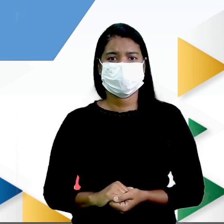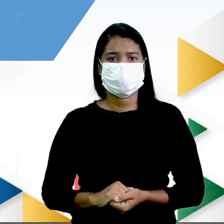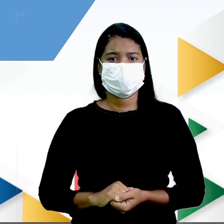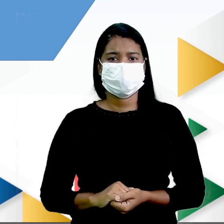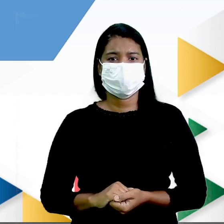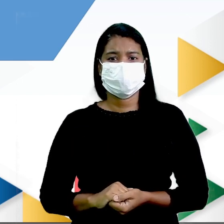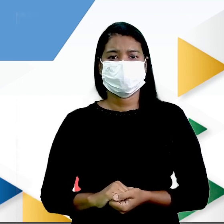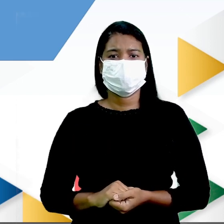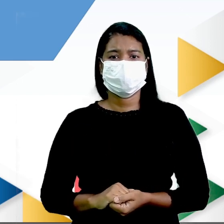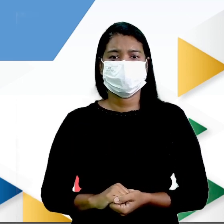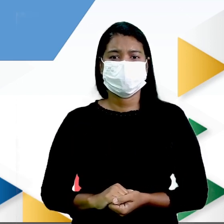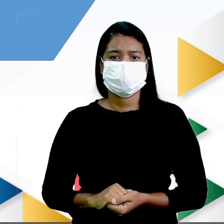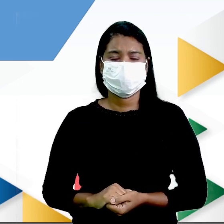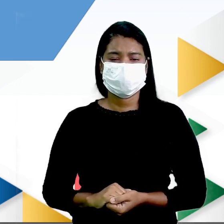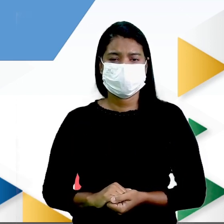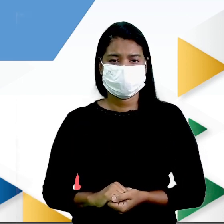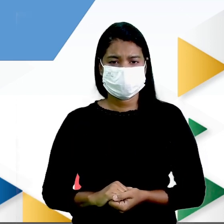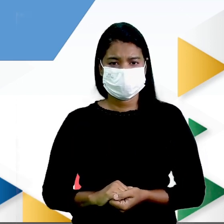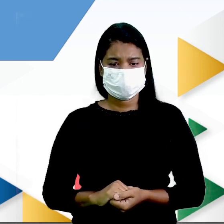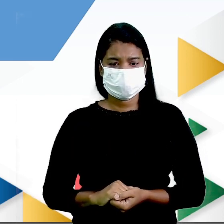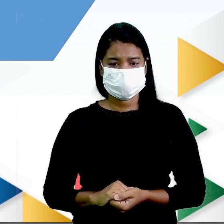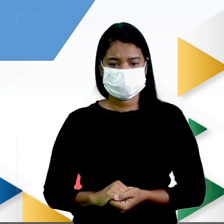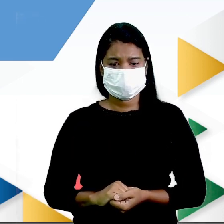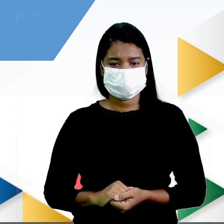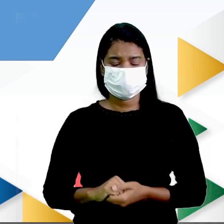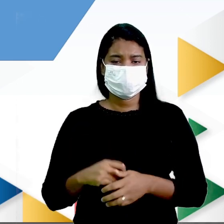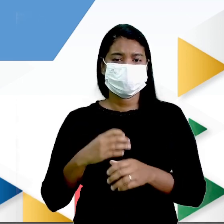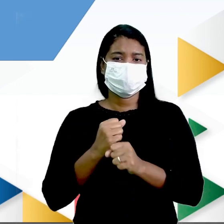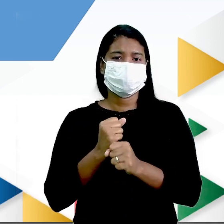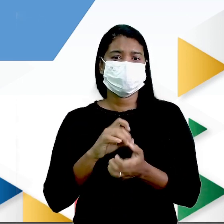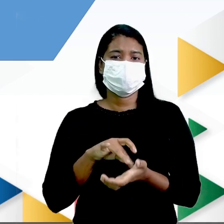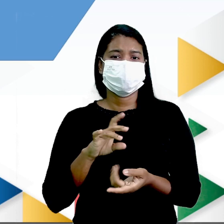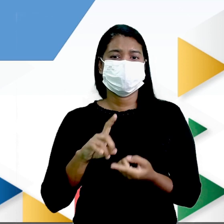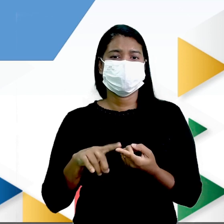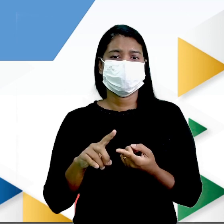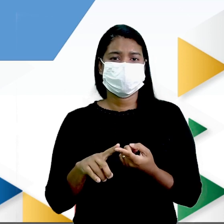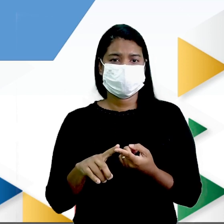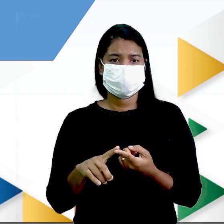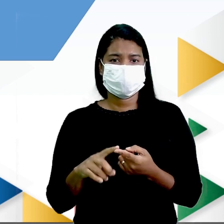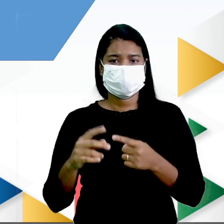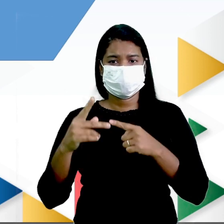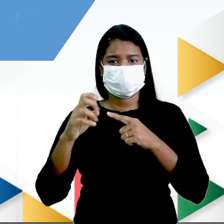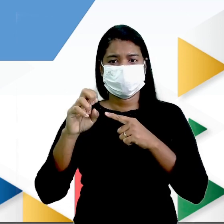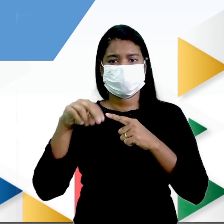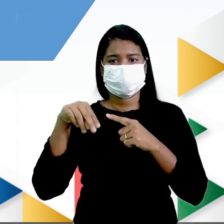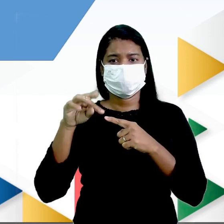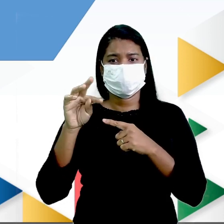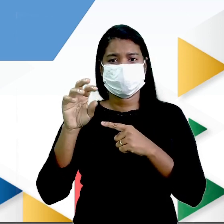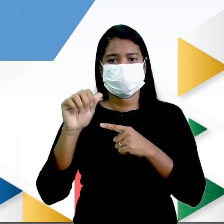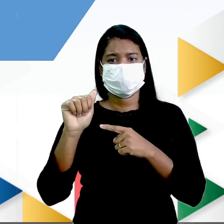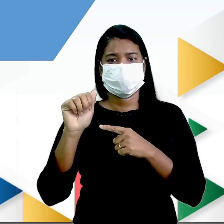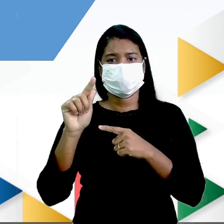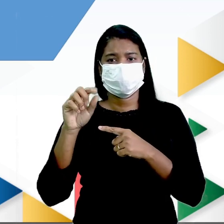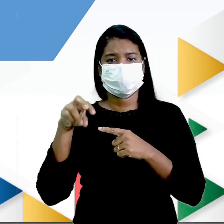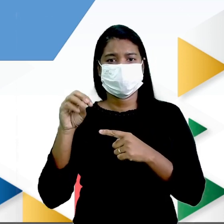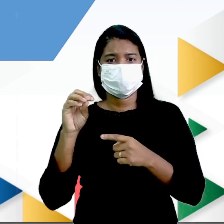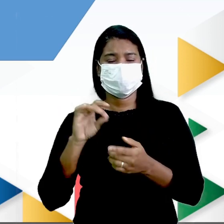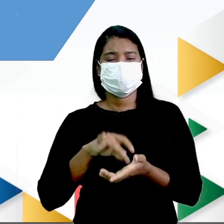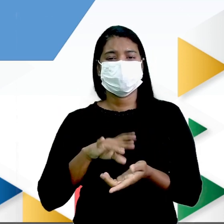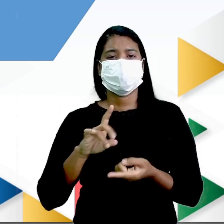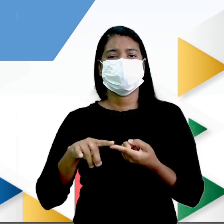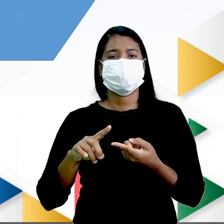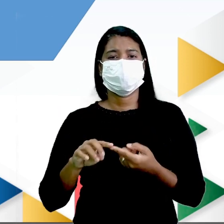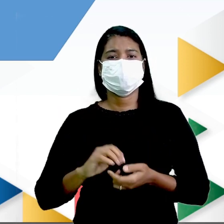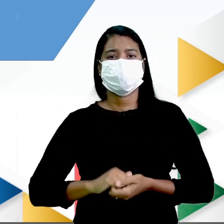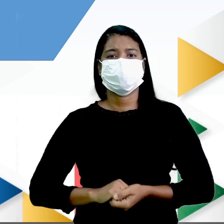vai dar quanto? Você sabe a soma dos ângulos internos de um pentágono. Viu como é fácil? A mesma coisa para o hexágono.